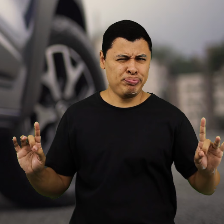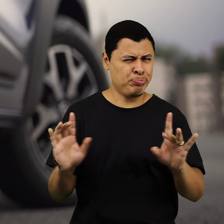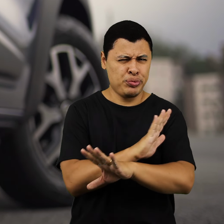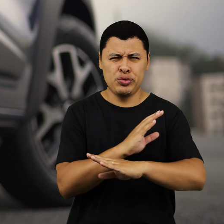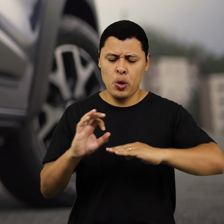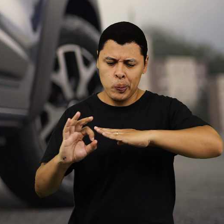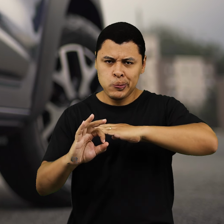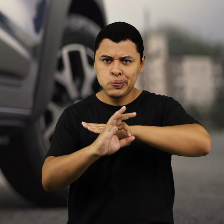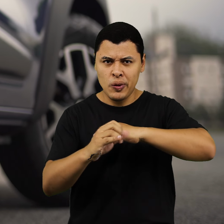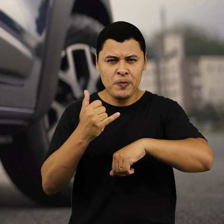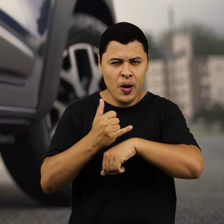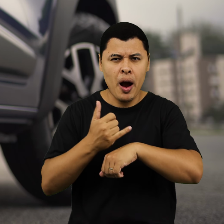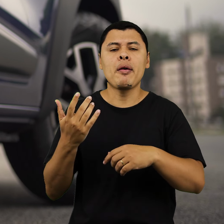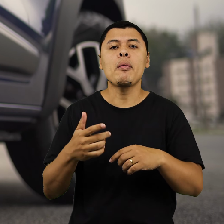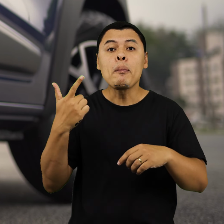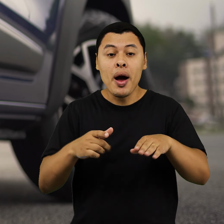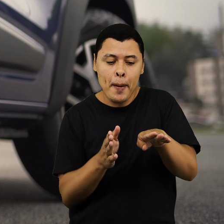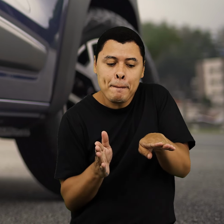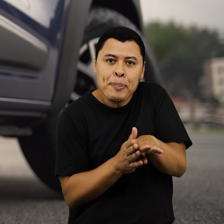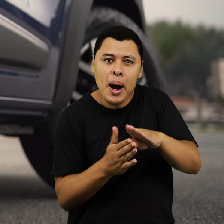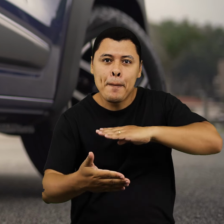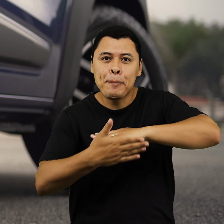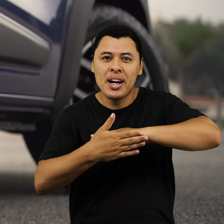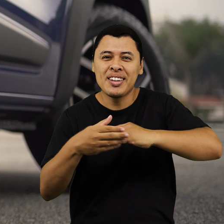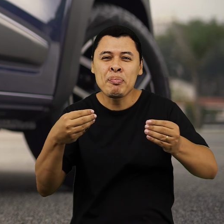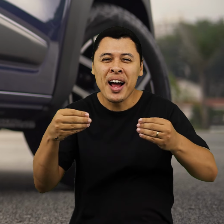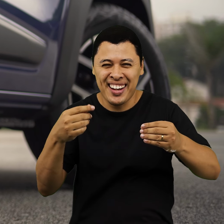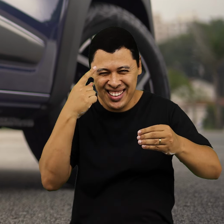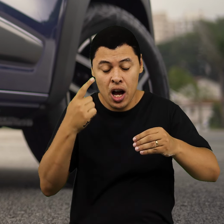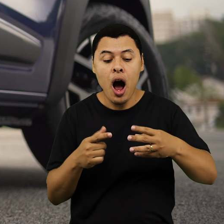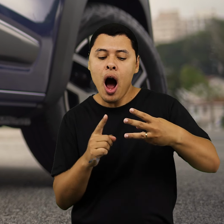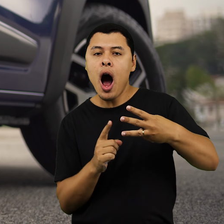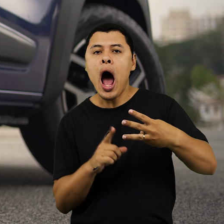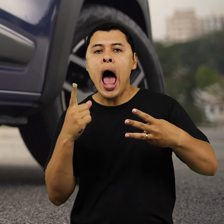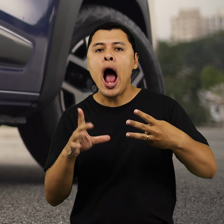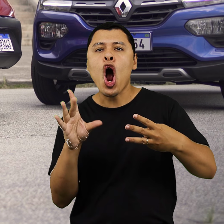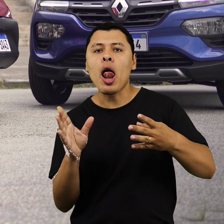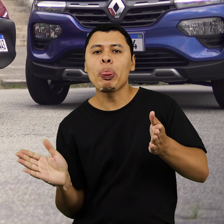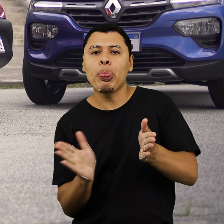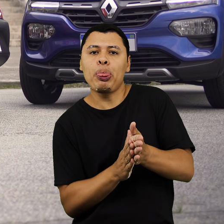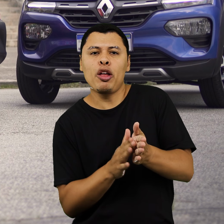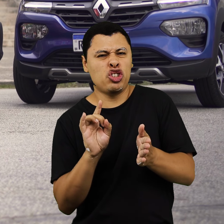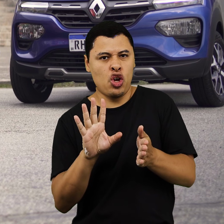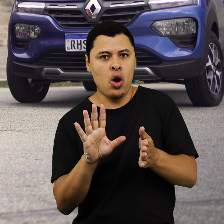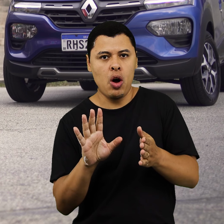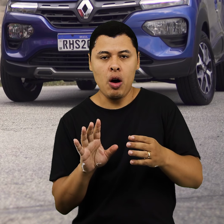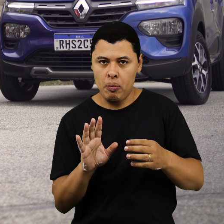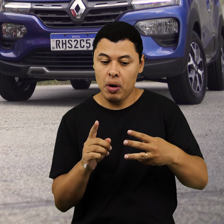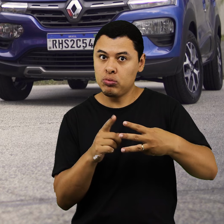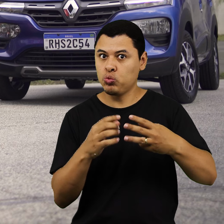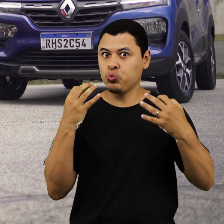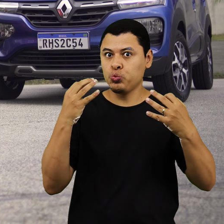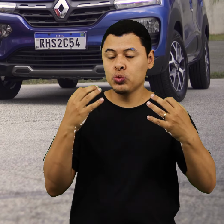série, vai ter aqueles apliques plásticos ressaltados aqui nas laterais, né? Todas as outras versões usam um adesivo, vai ter um acabamento